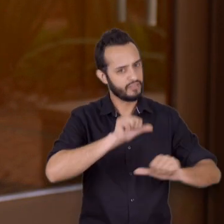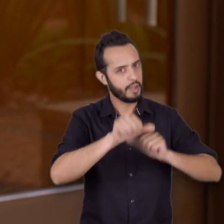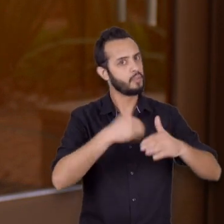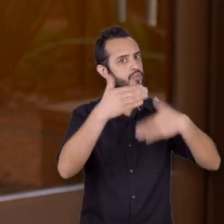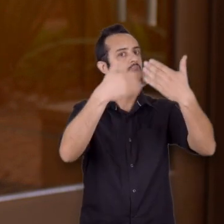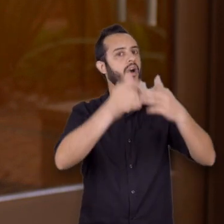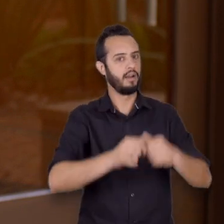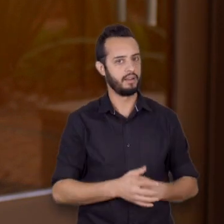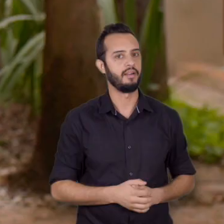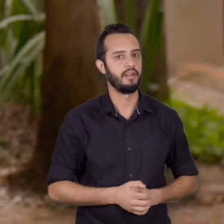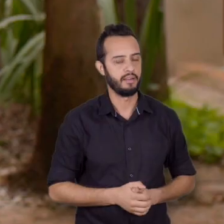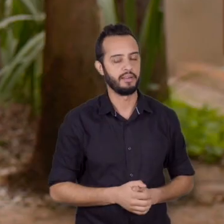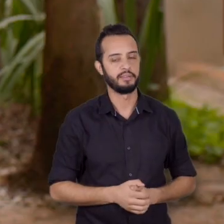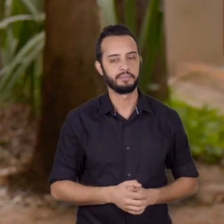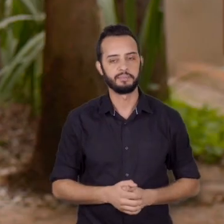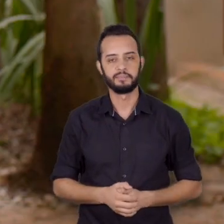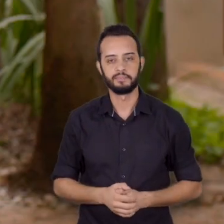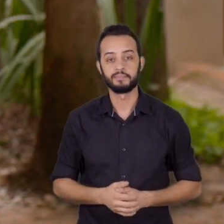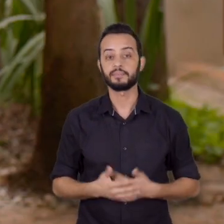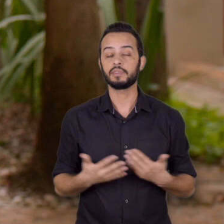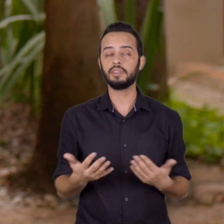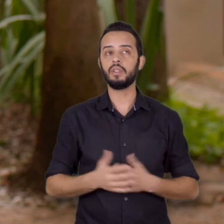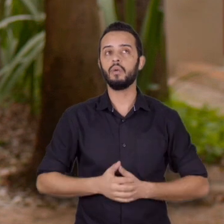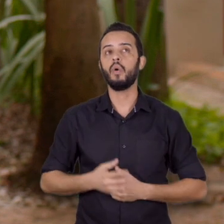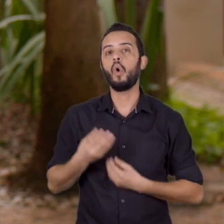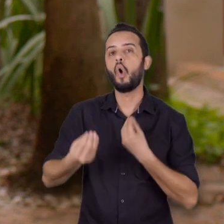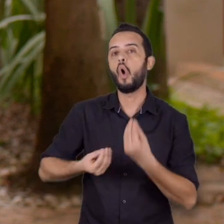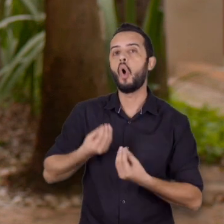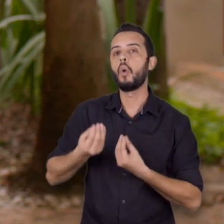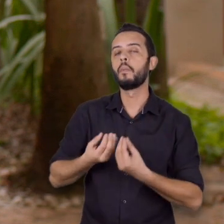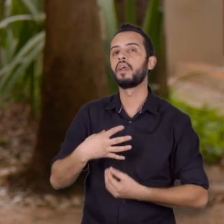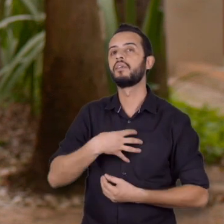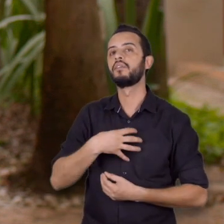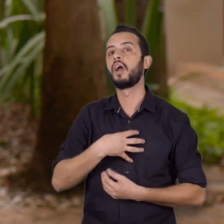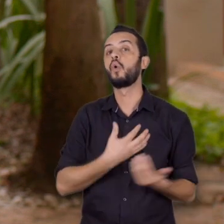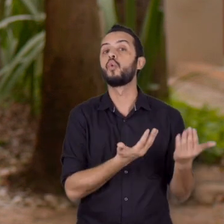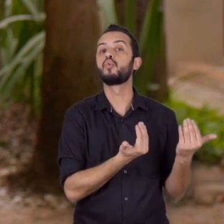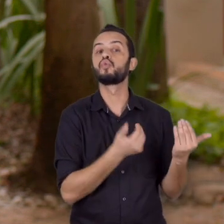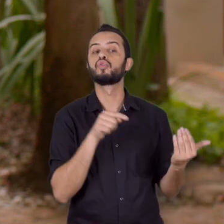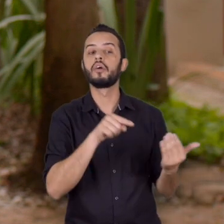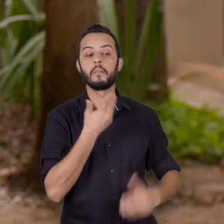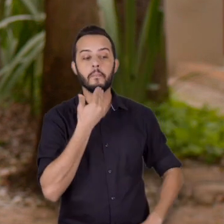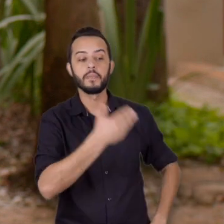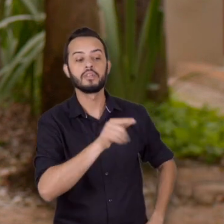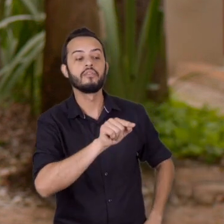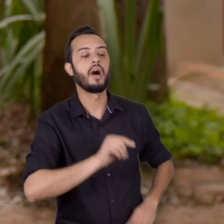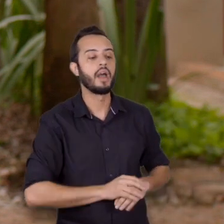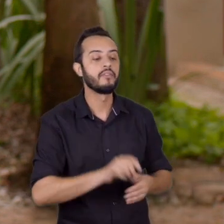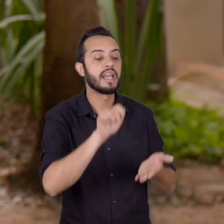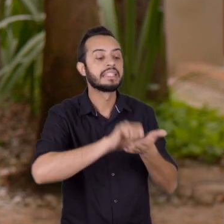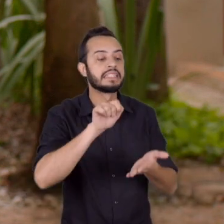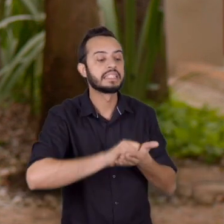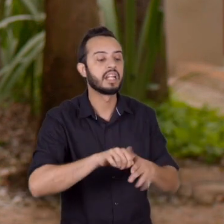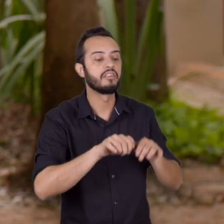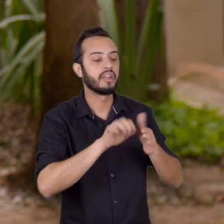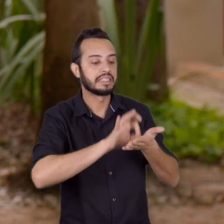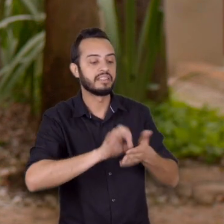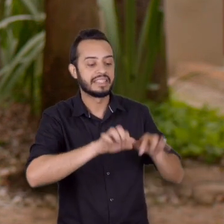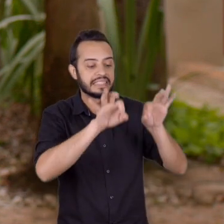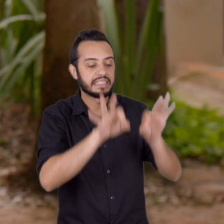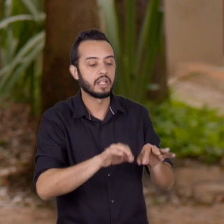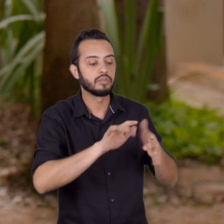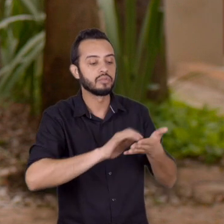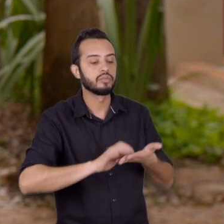mais rápido, né? Como é que vai ficar quando você puser essa garotada e pedir para escrever alguma coisa